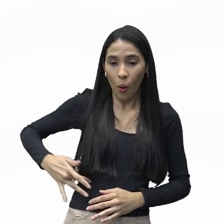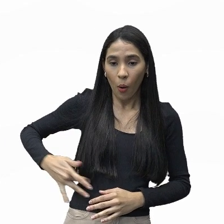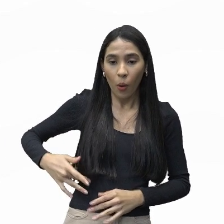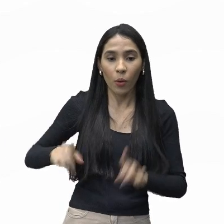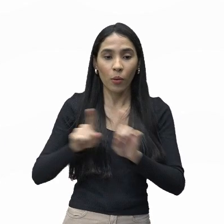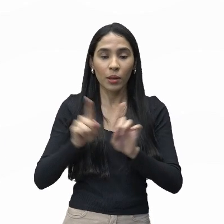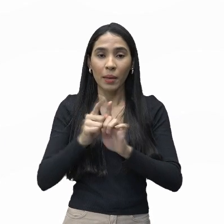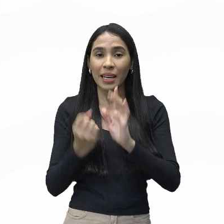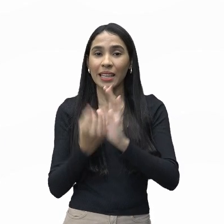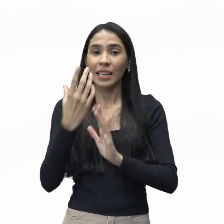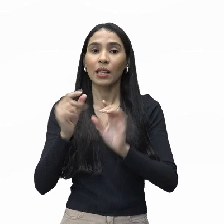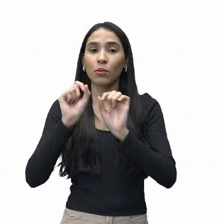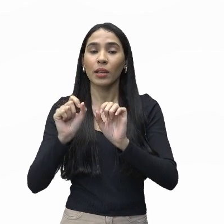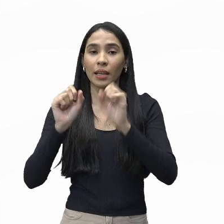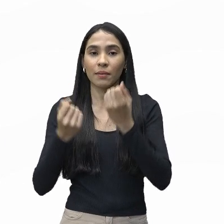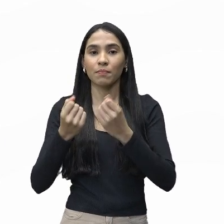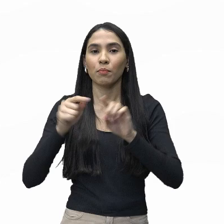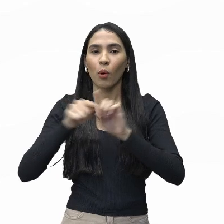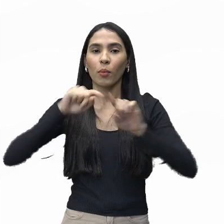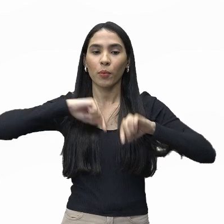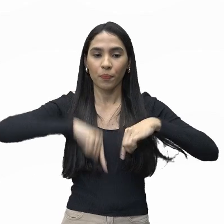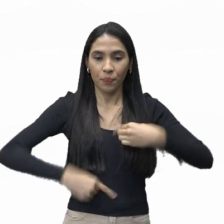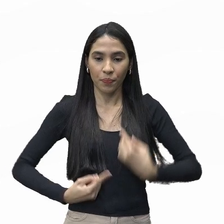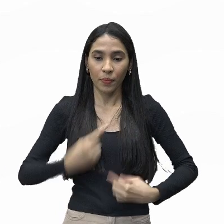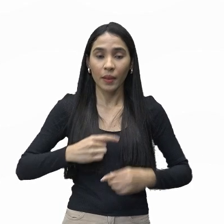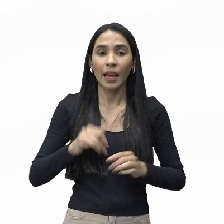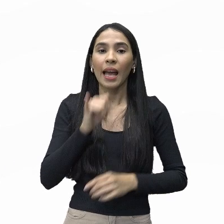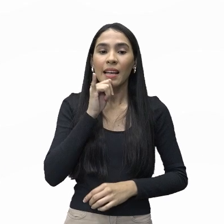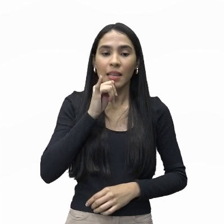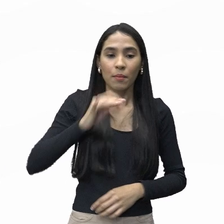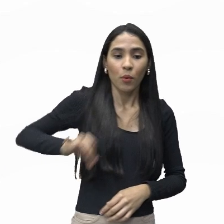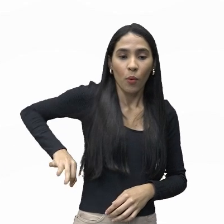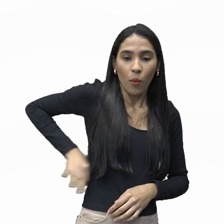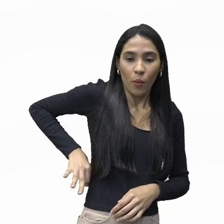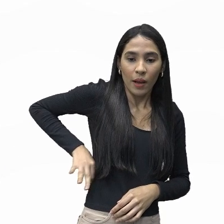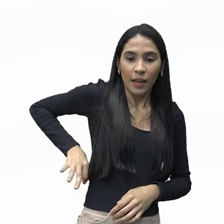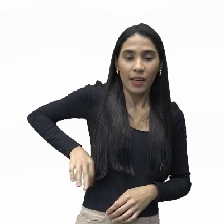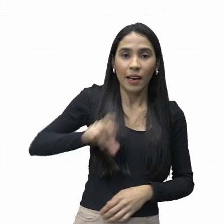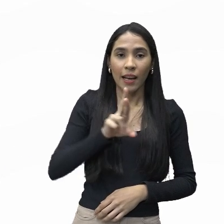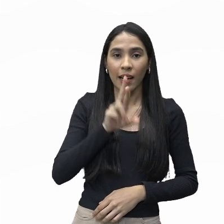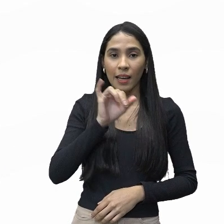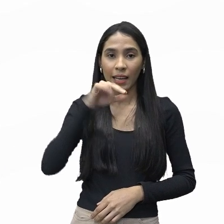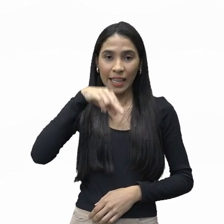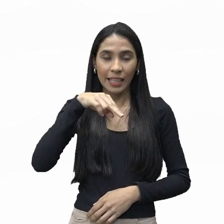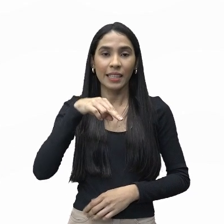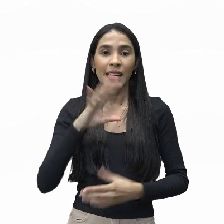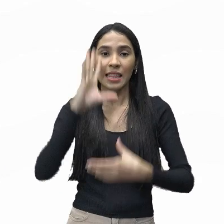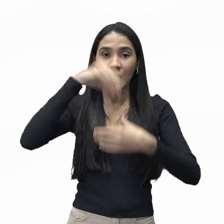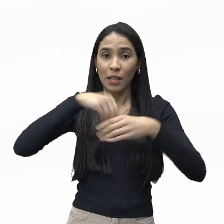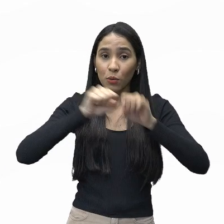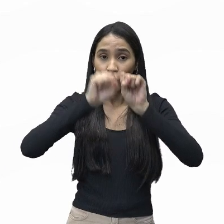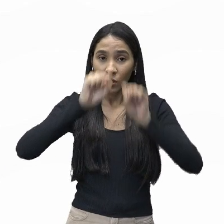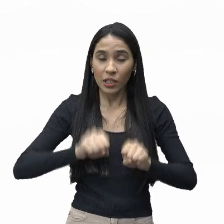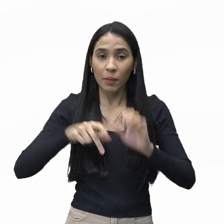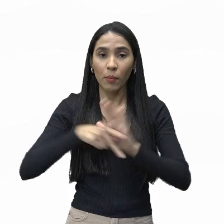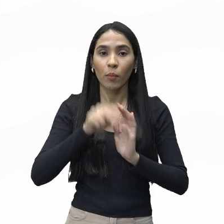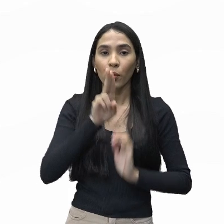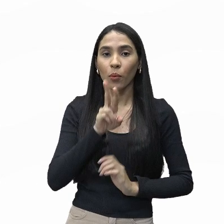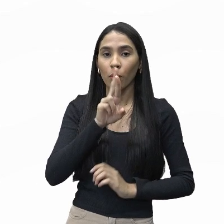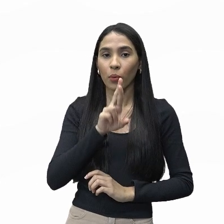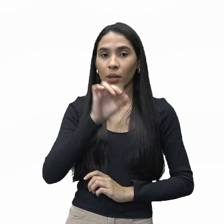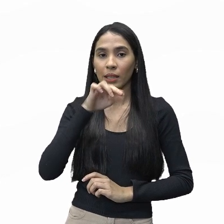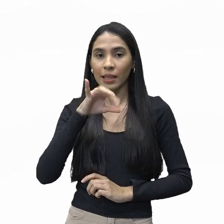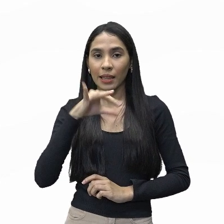formar sistemas. A gente está vendo aí no exemplo, né, um rim humano e aí ele vai estar dentro do sistema urinário, né, ou o